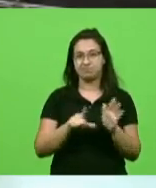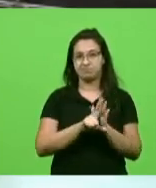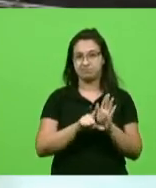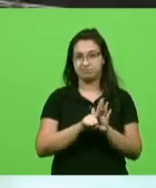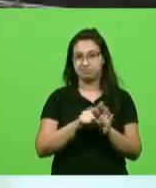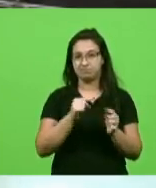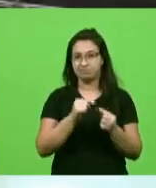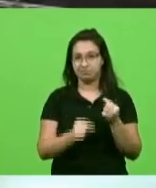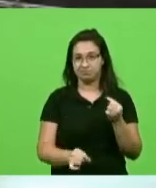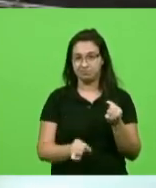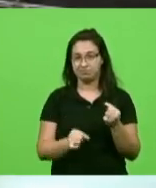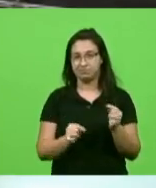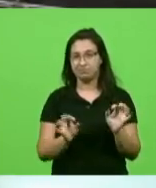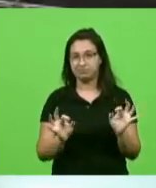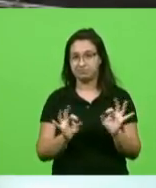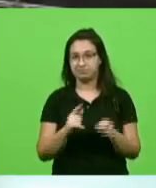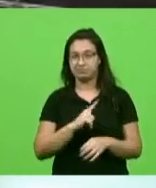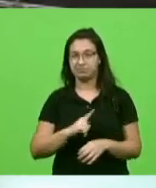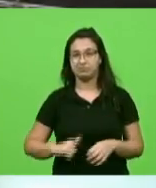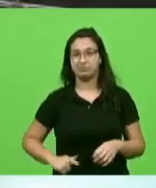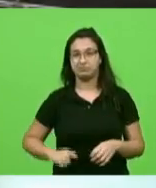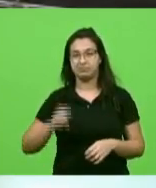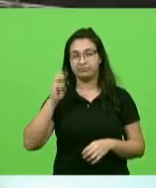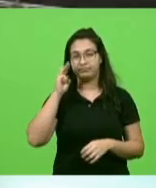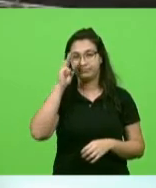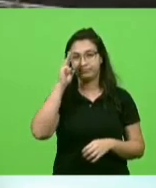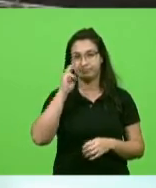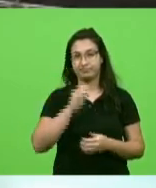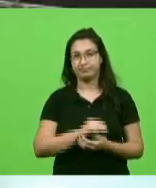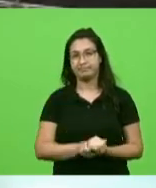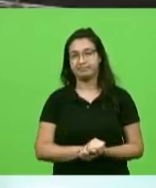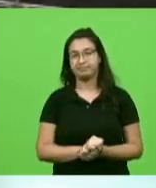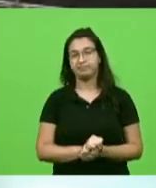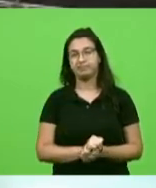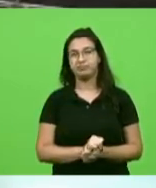de Santa Catarina fecha as